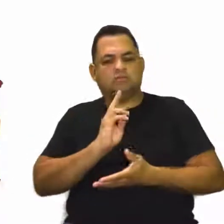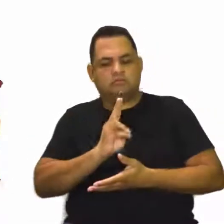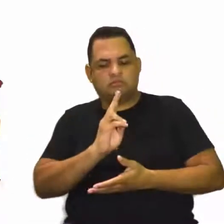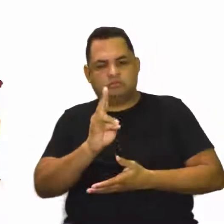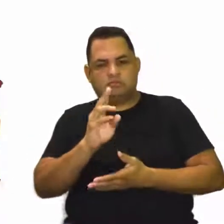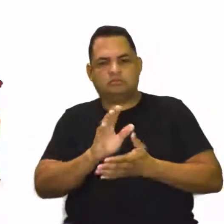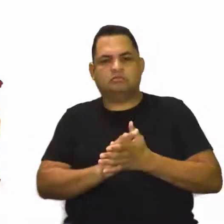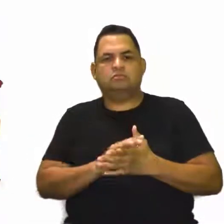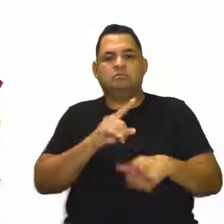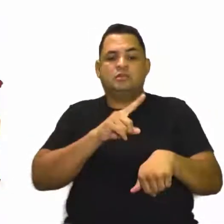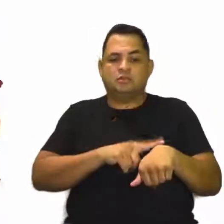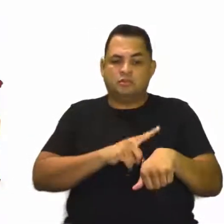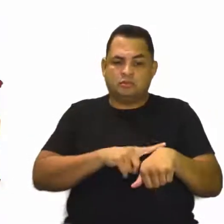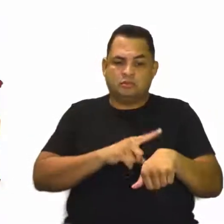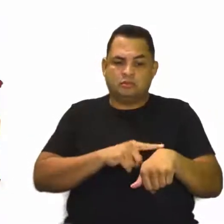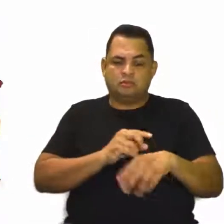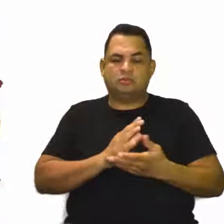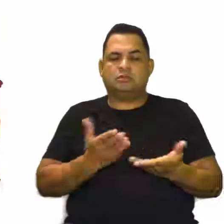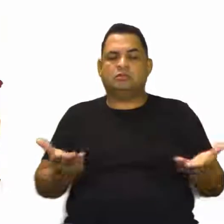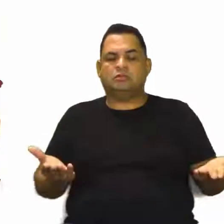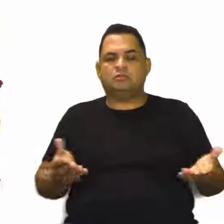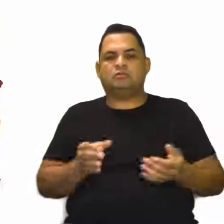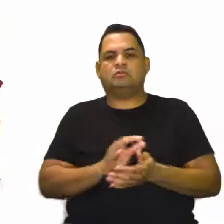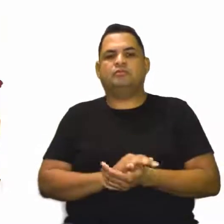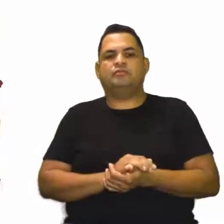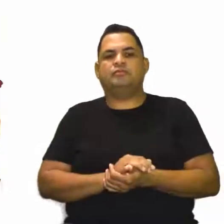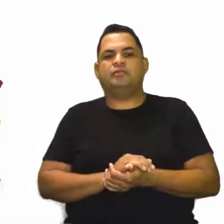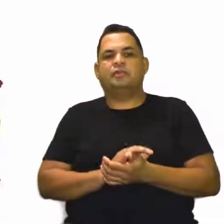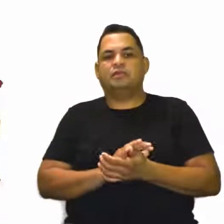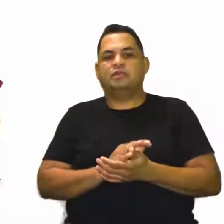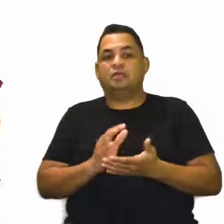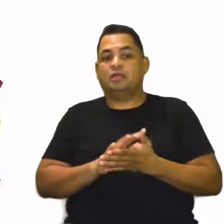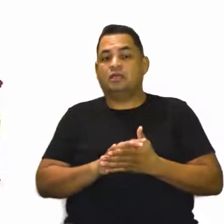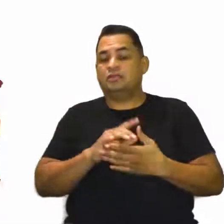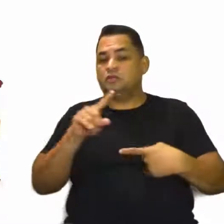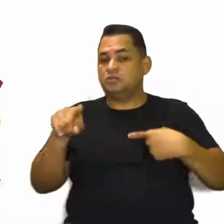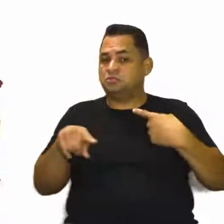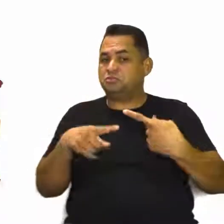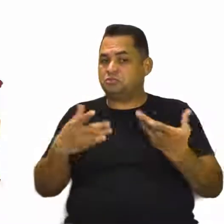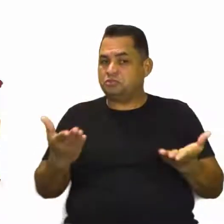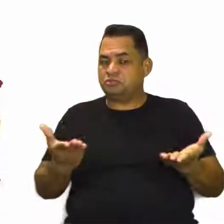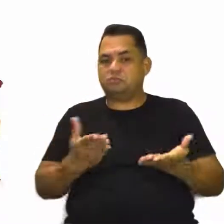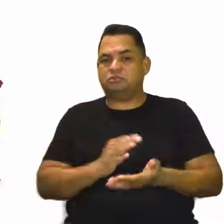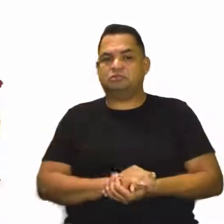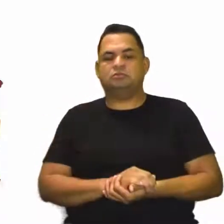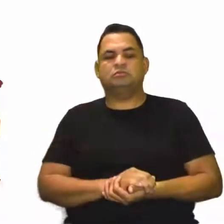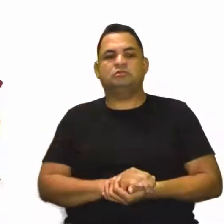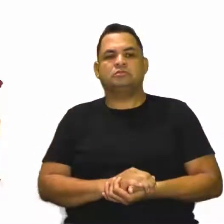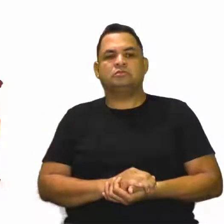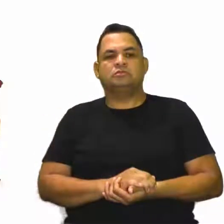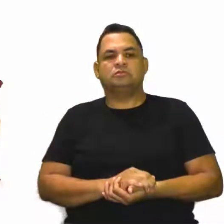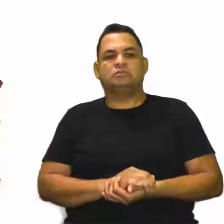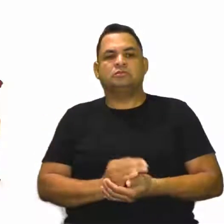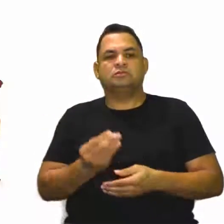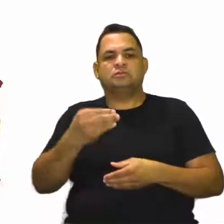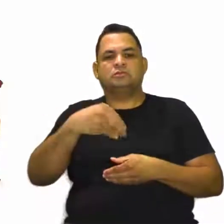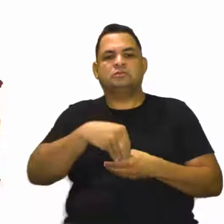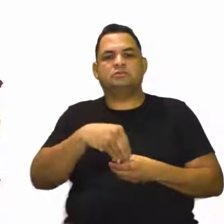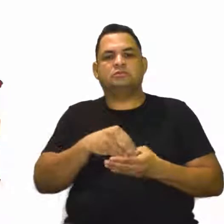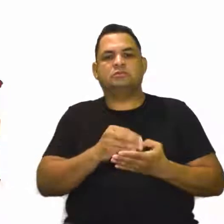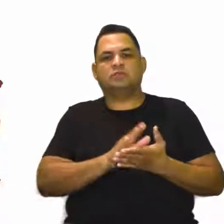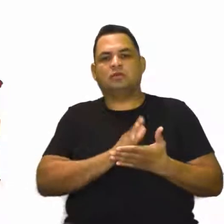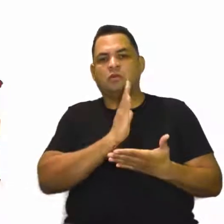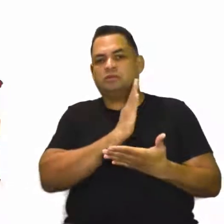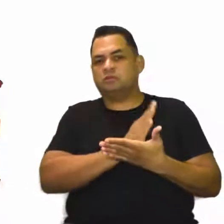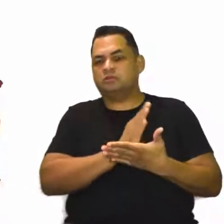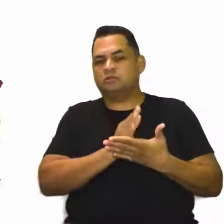frequência, com duração, com intensidade. Essa é a mensagem. Perfeito. E aí dentro dessas 4